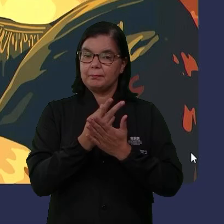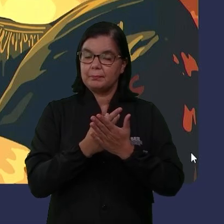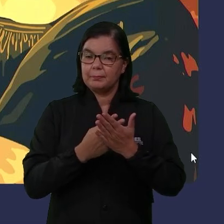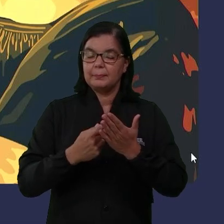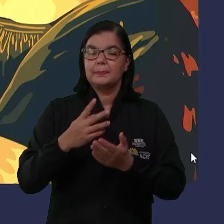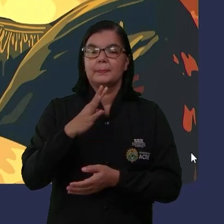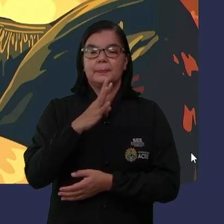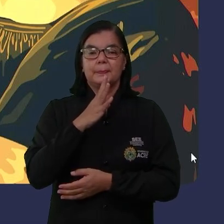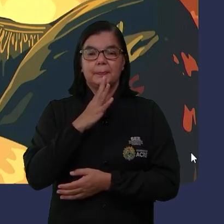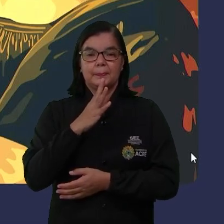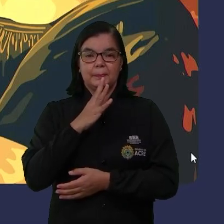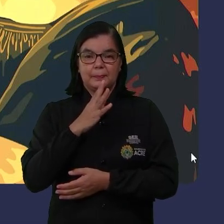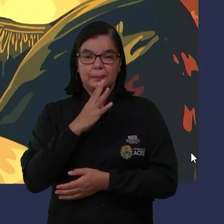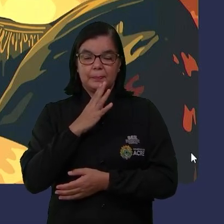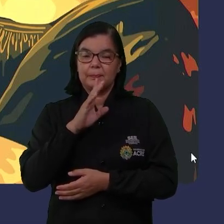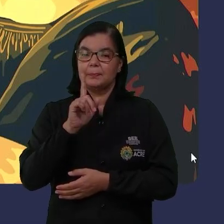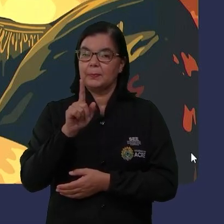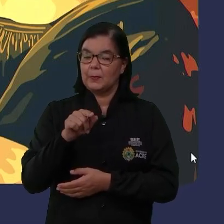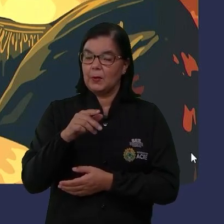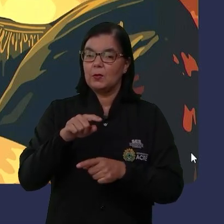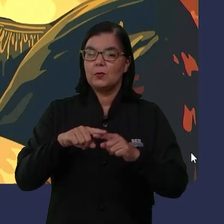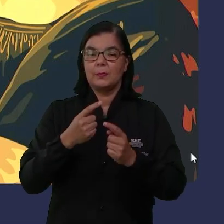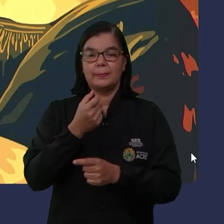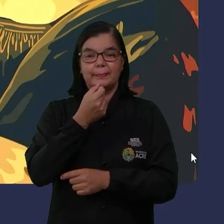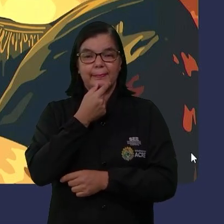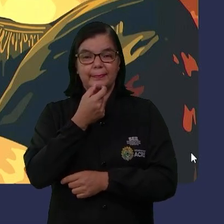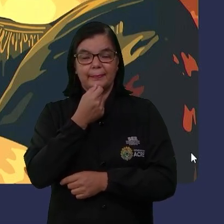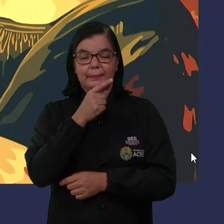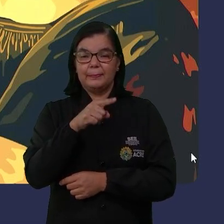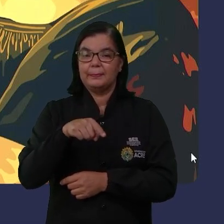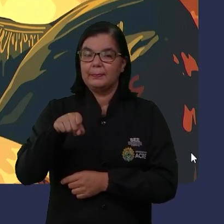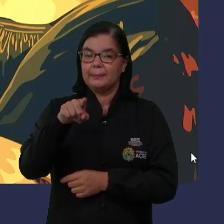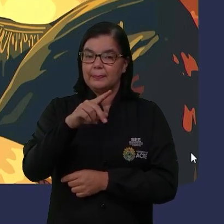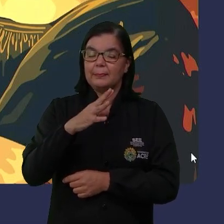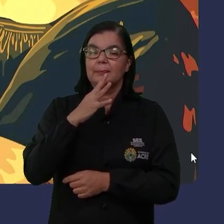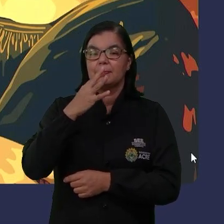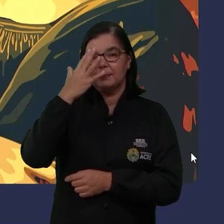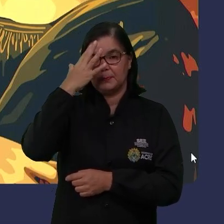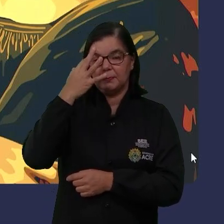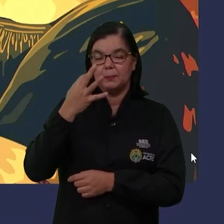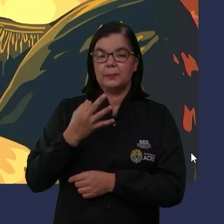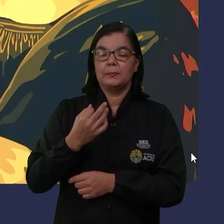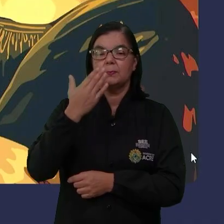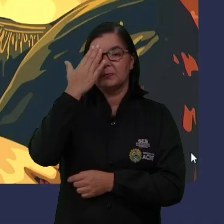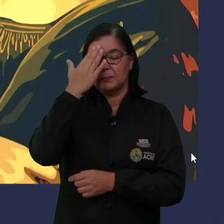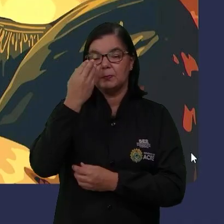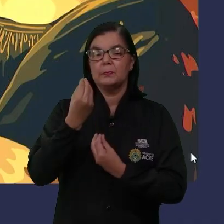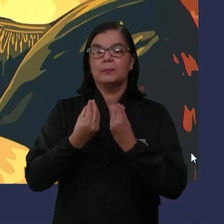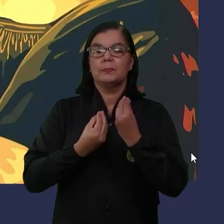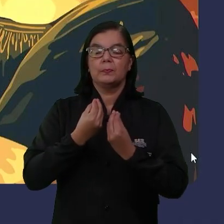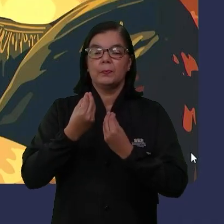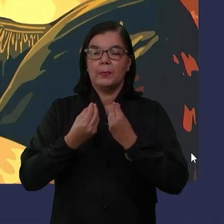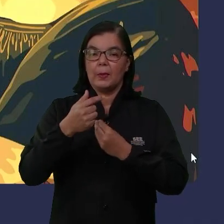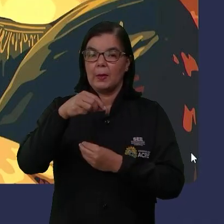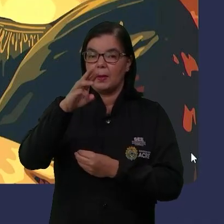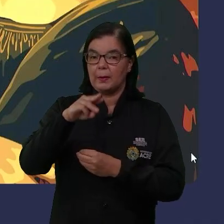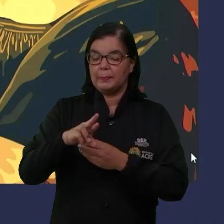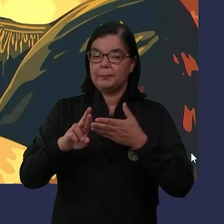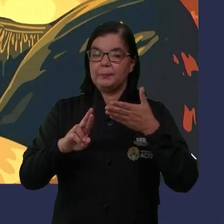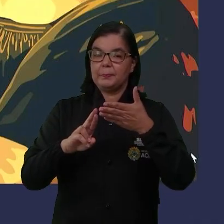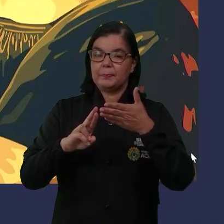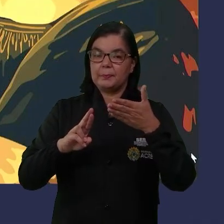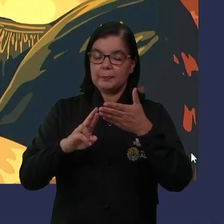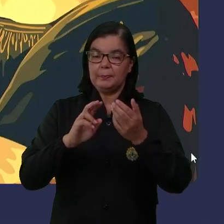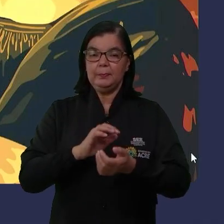muito conhecida, embora seja uma paródia, mas você com certeza vai saber a quem ela se